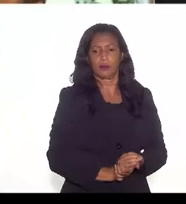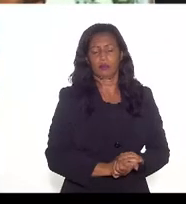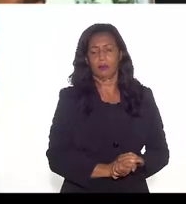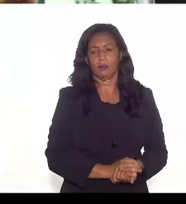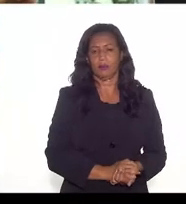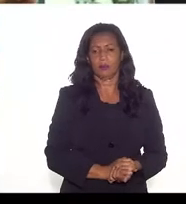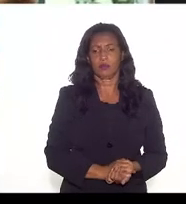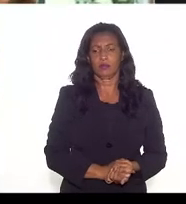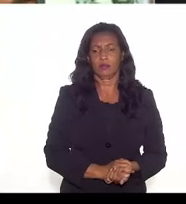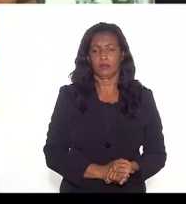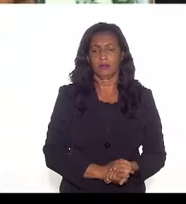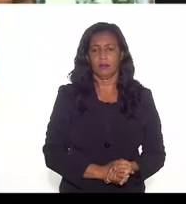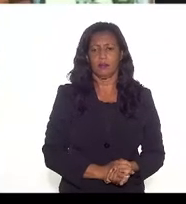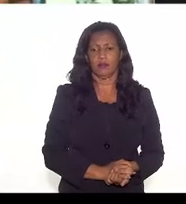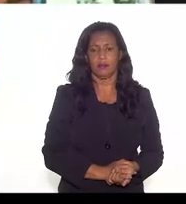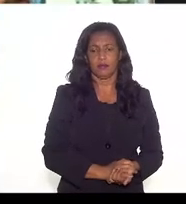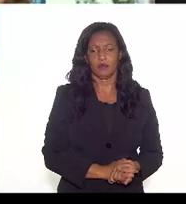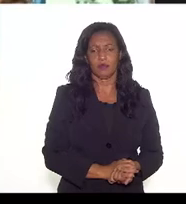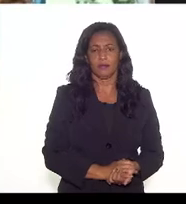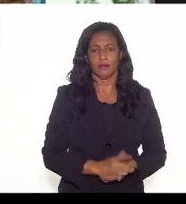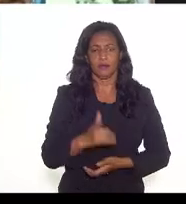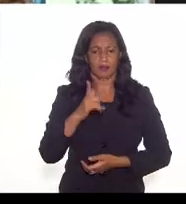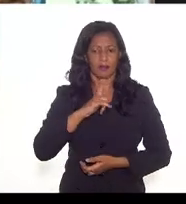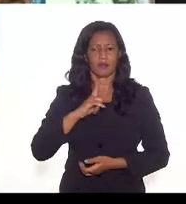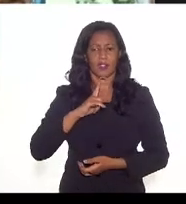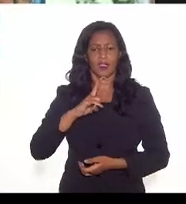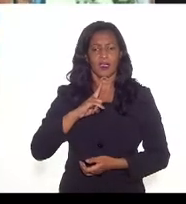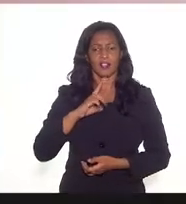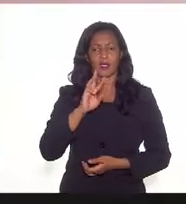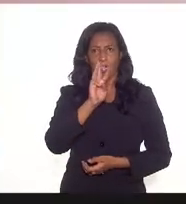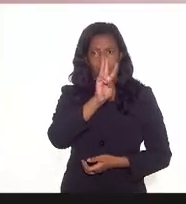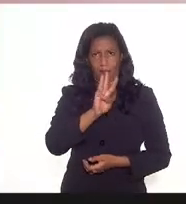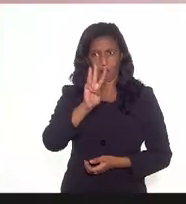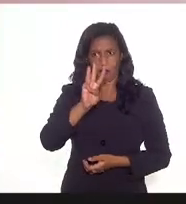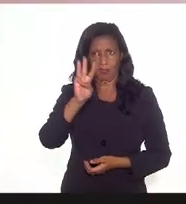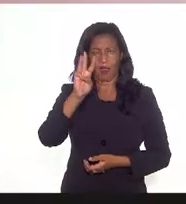Esclarecimentos. É isso. A gente tem lá, então, no mesmo site,